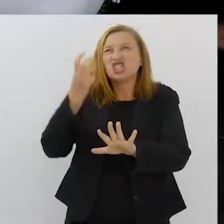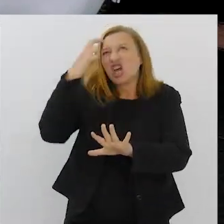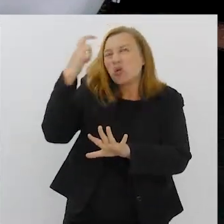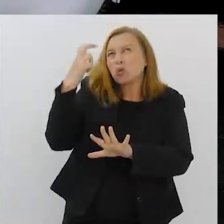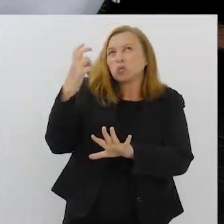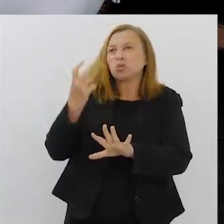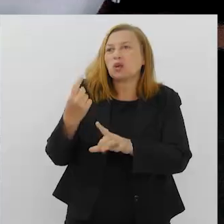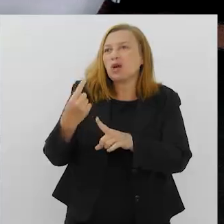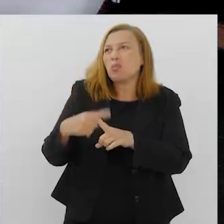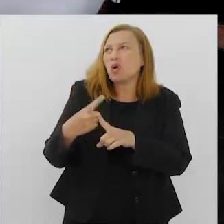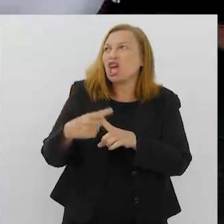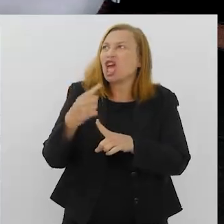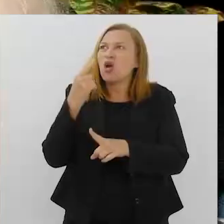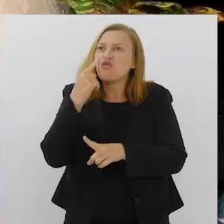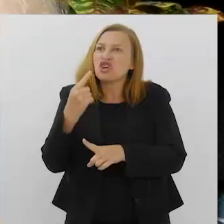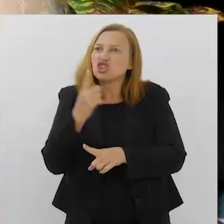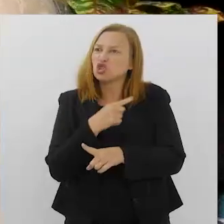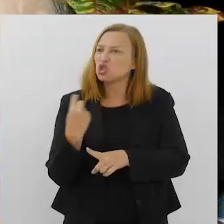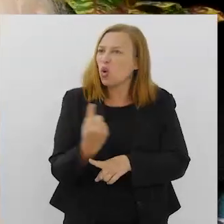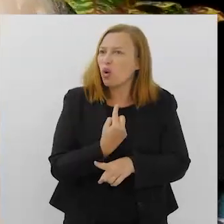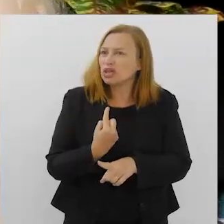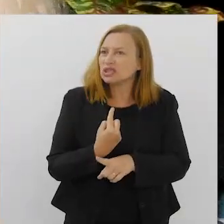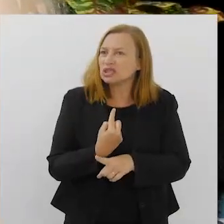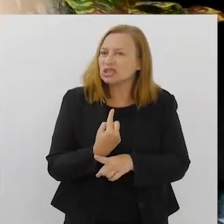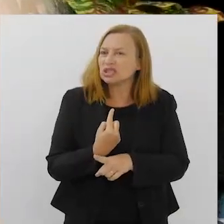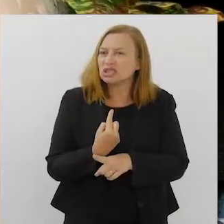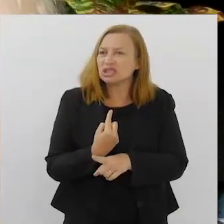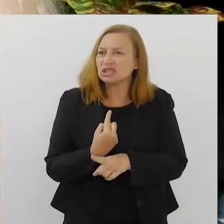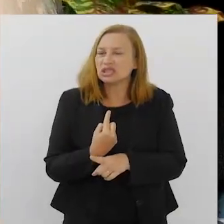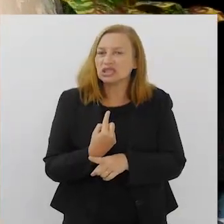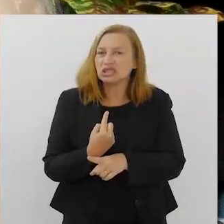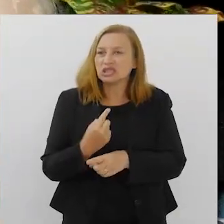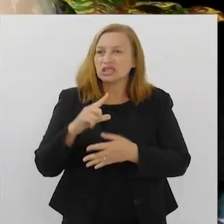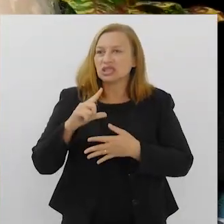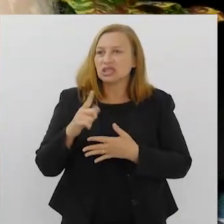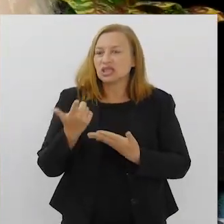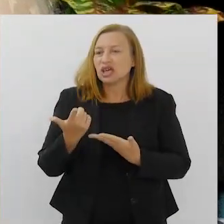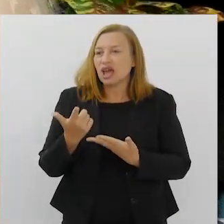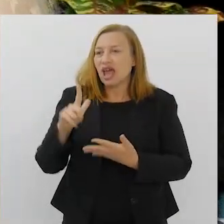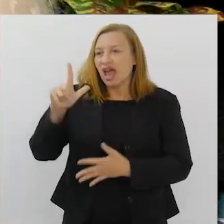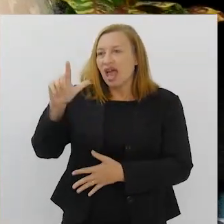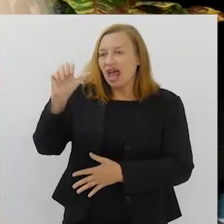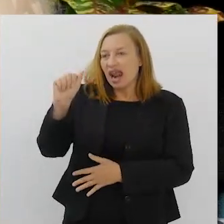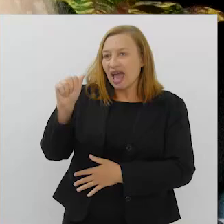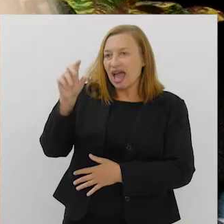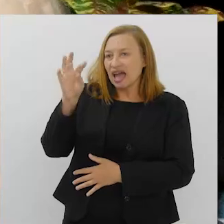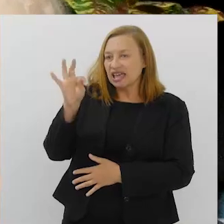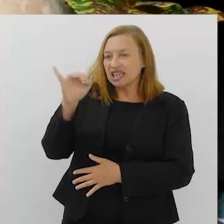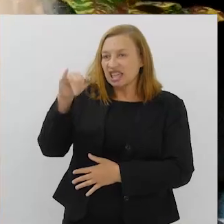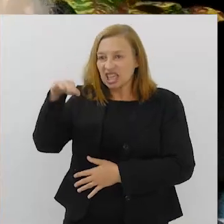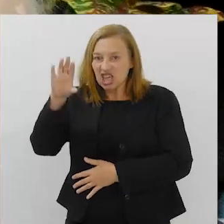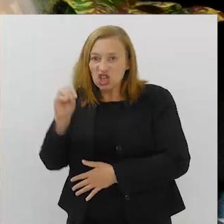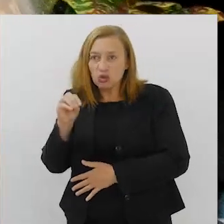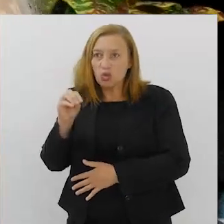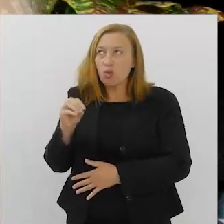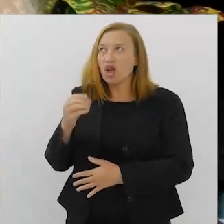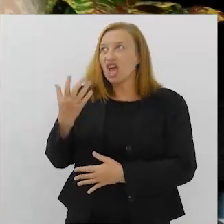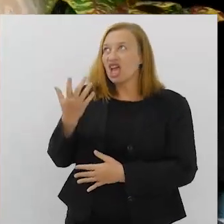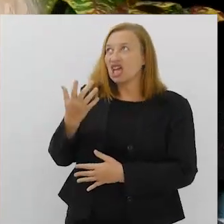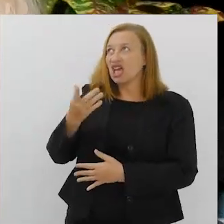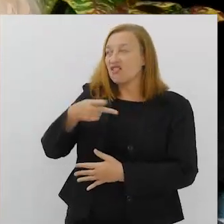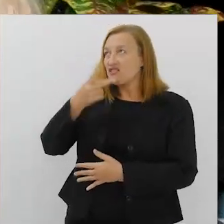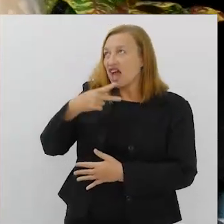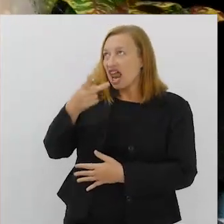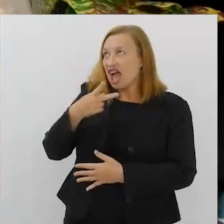eu vejo que nós, né, os latinos, têm essa coisa do ser velho, ser ruim. Tanto que